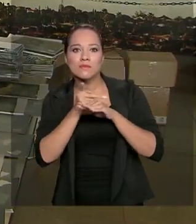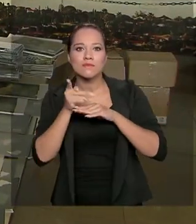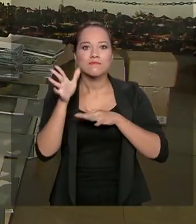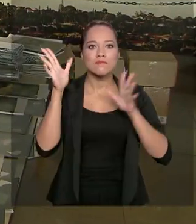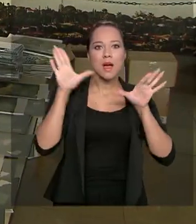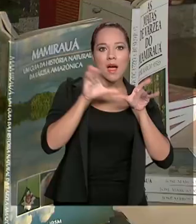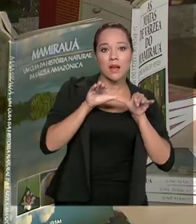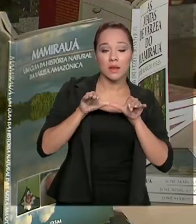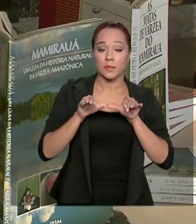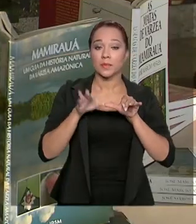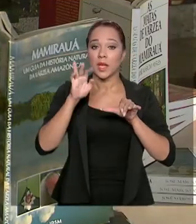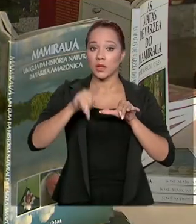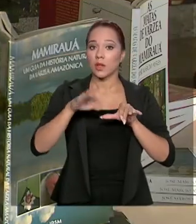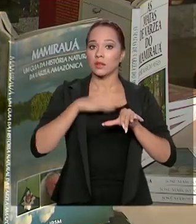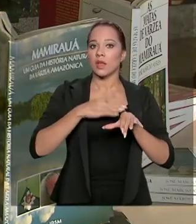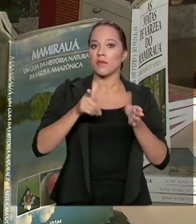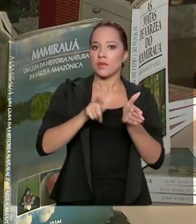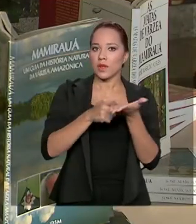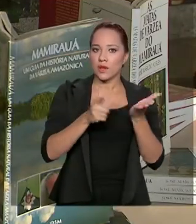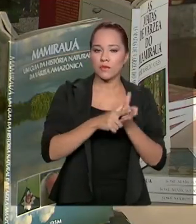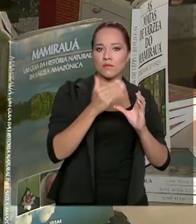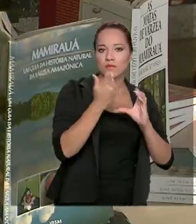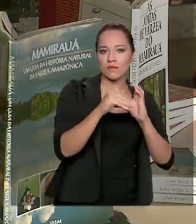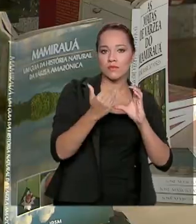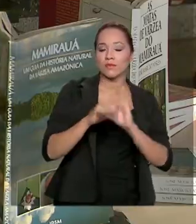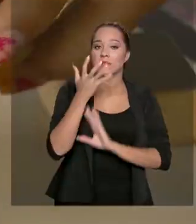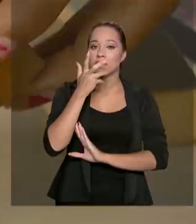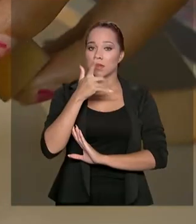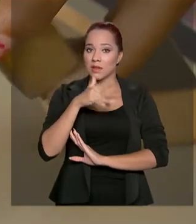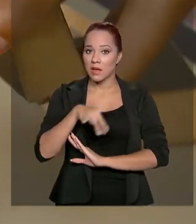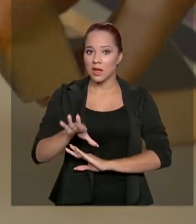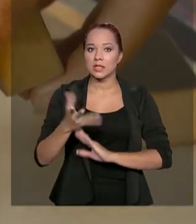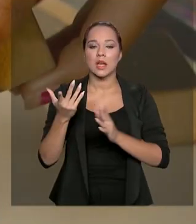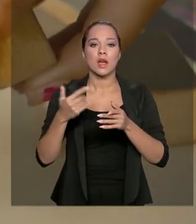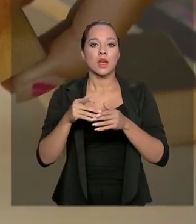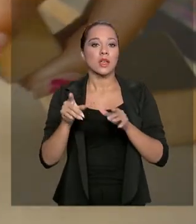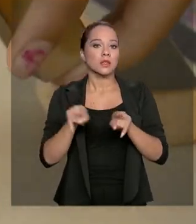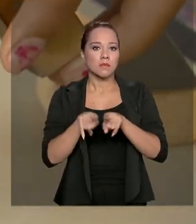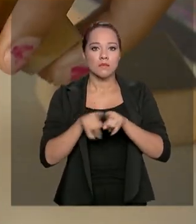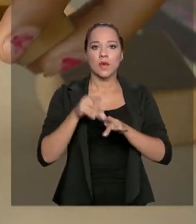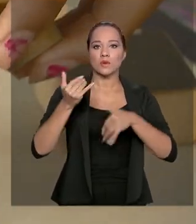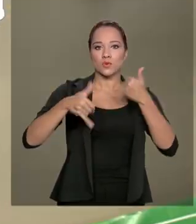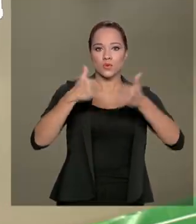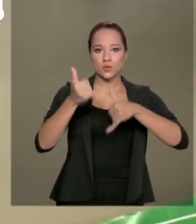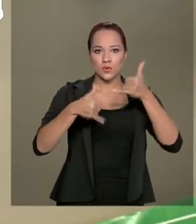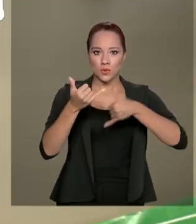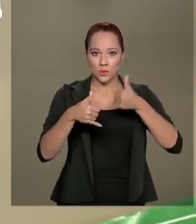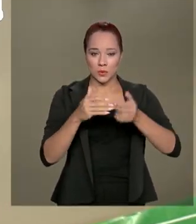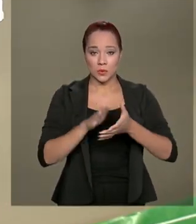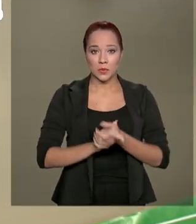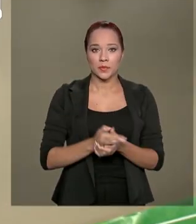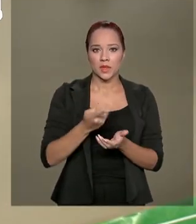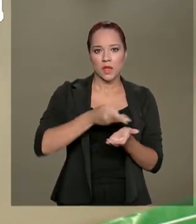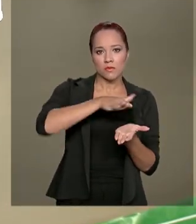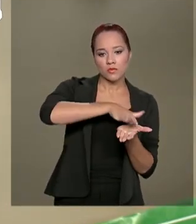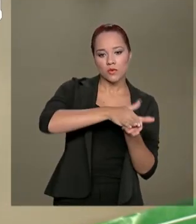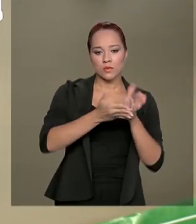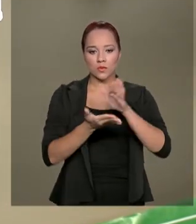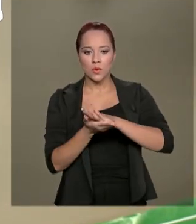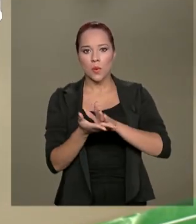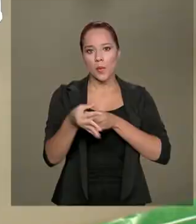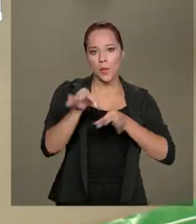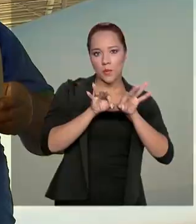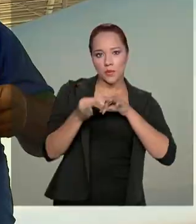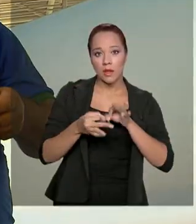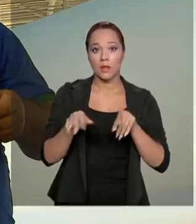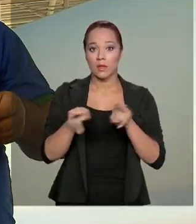do Ministério distribuíram livros infantis e infantos juvenis e jogos interativos, dobraduras para montagem